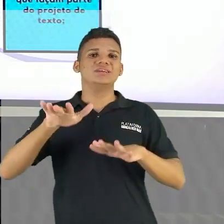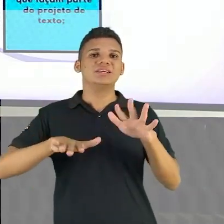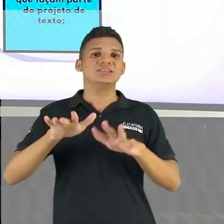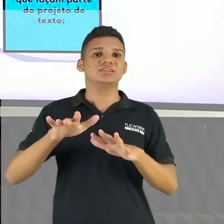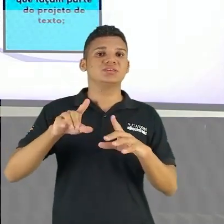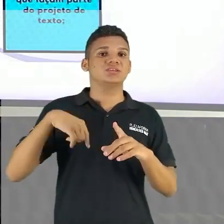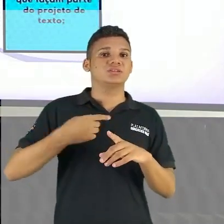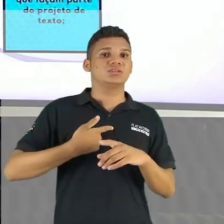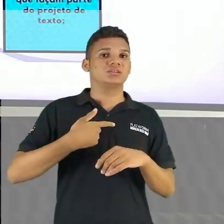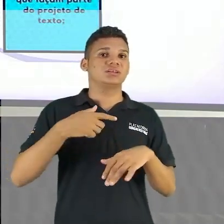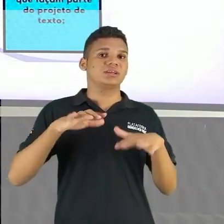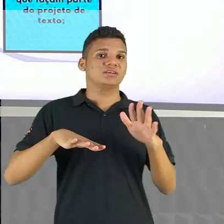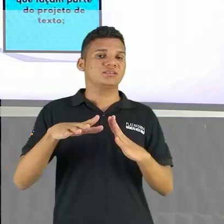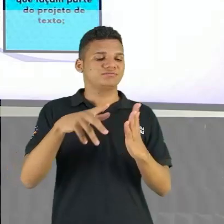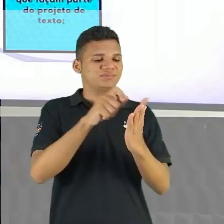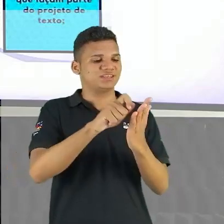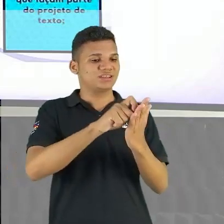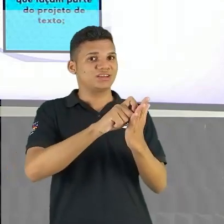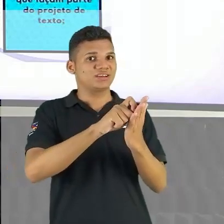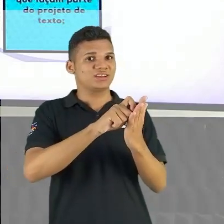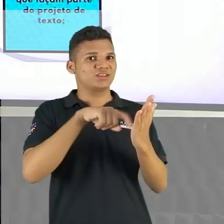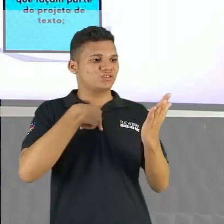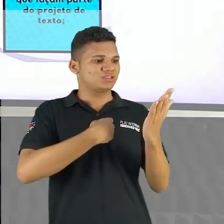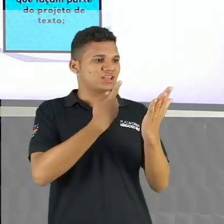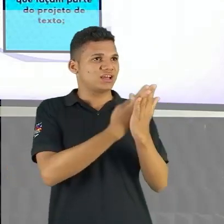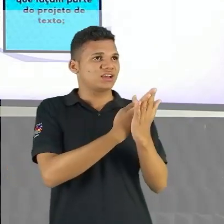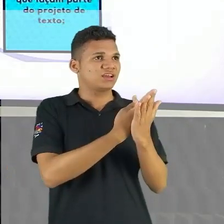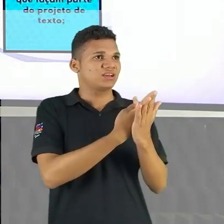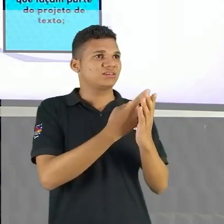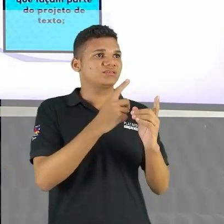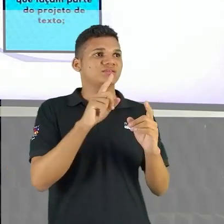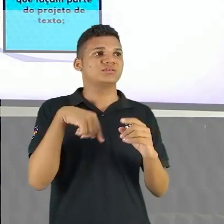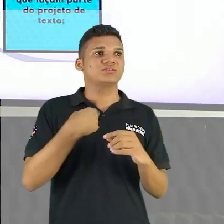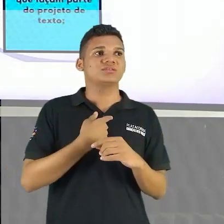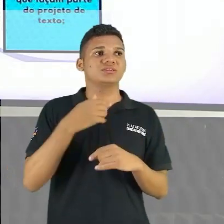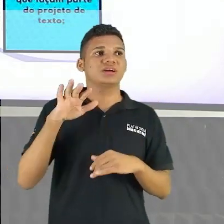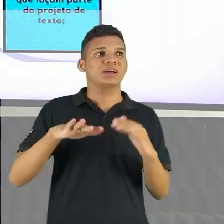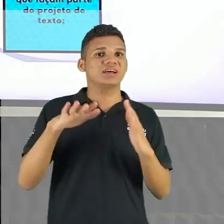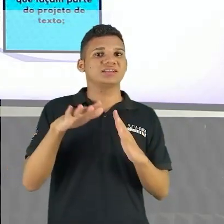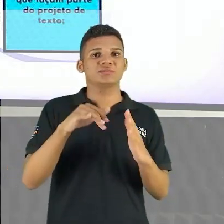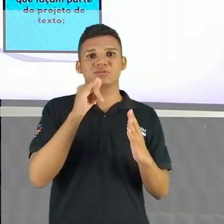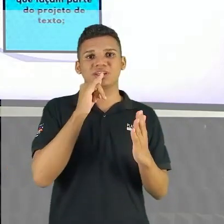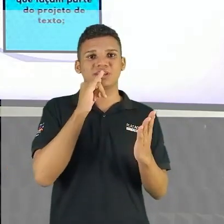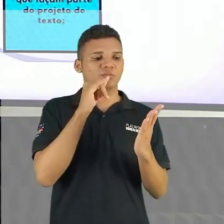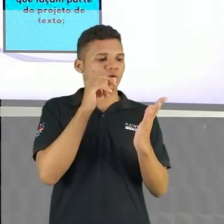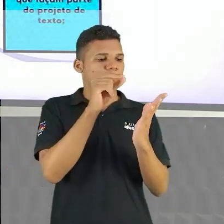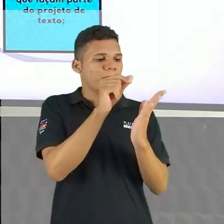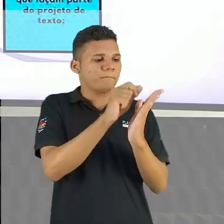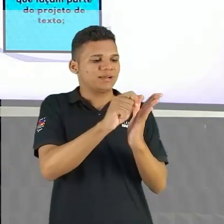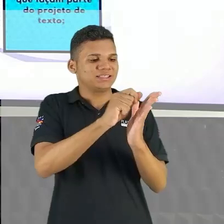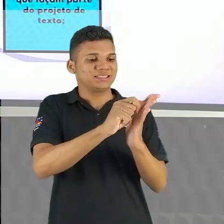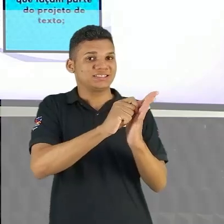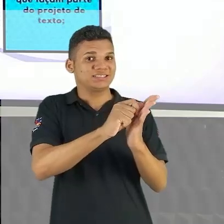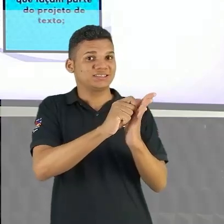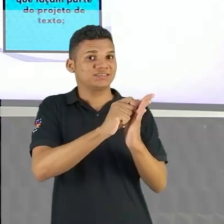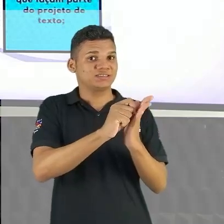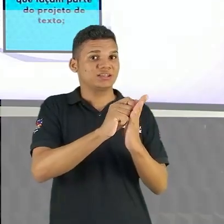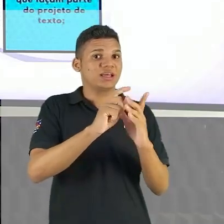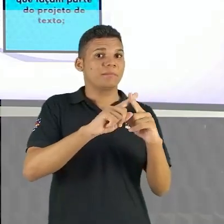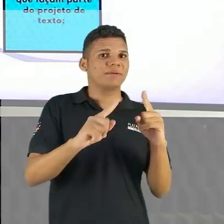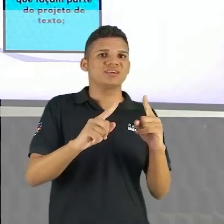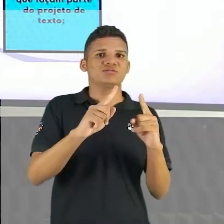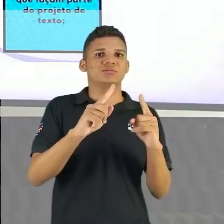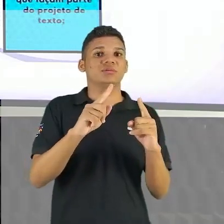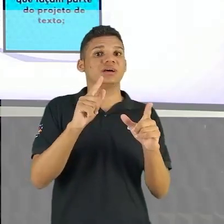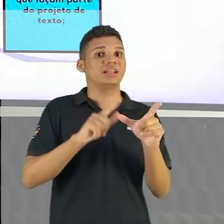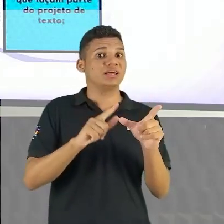nós rasur e erramos alguma coisa e às vezes nós tendemos a pintar a redação Pintar alguma